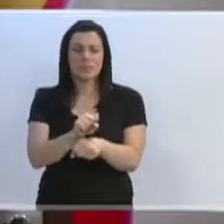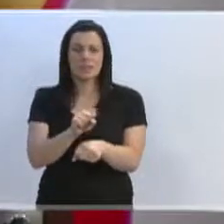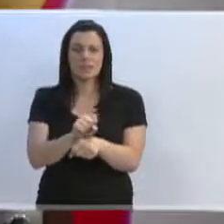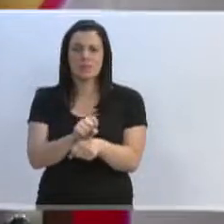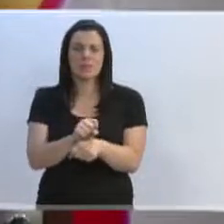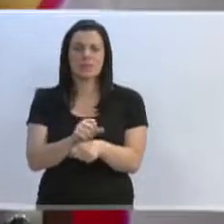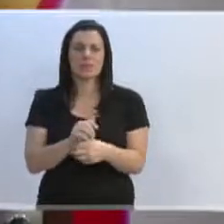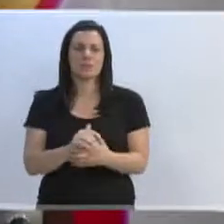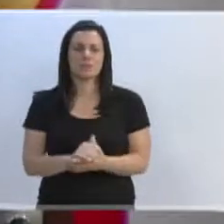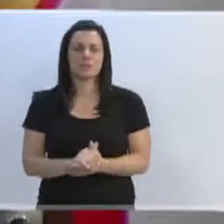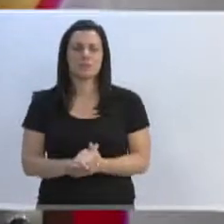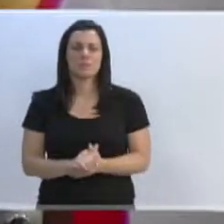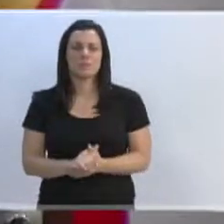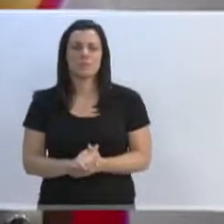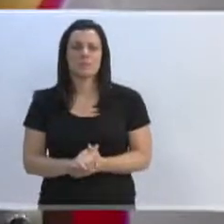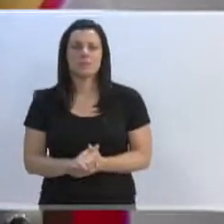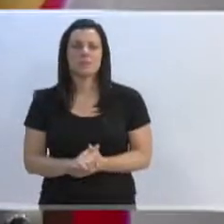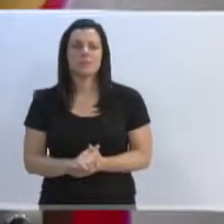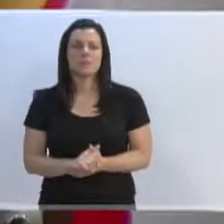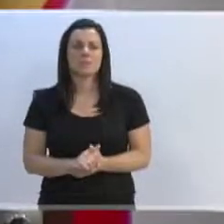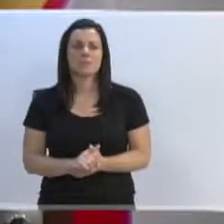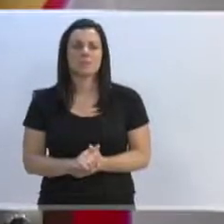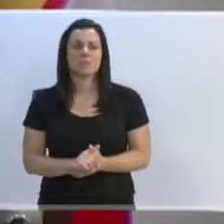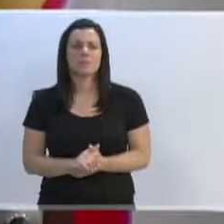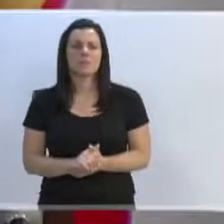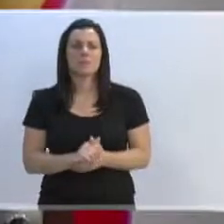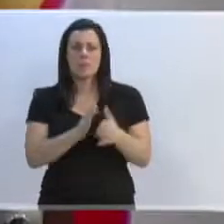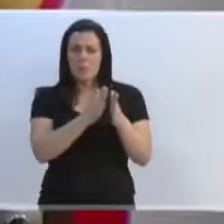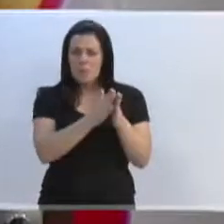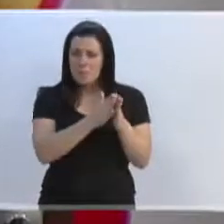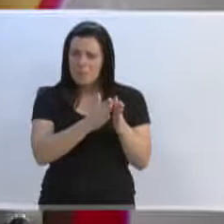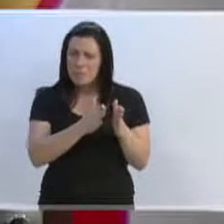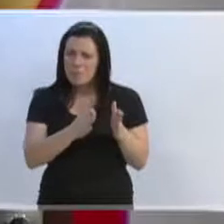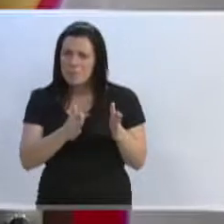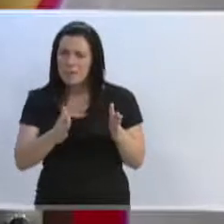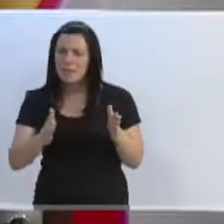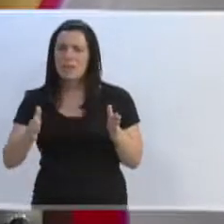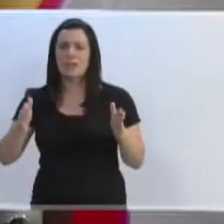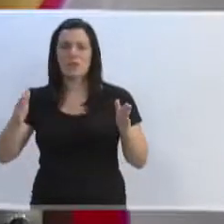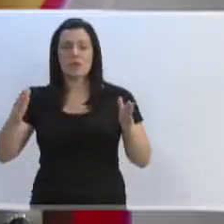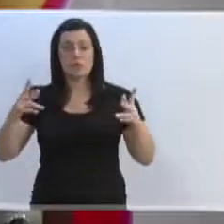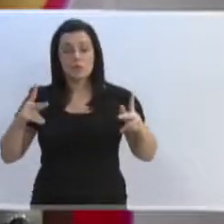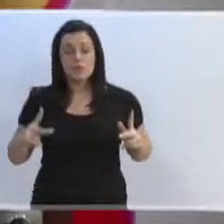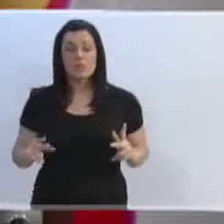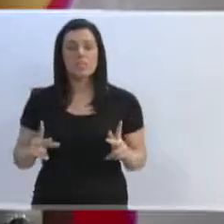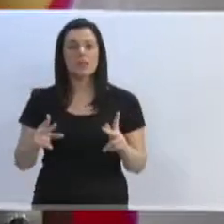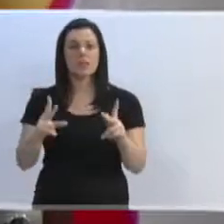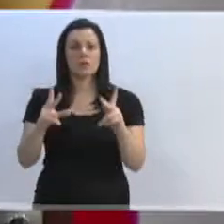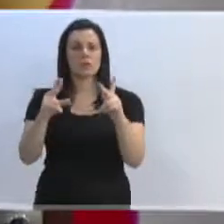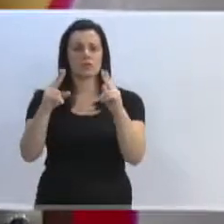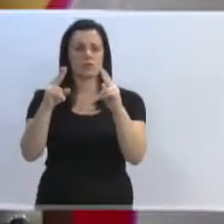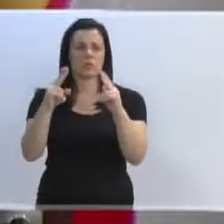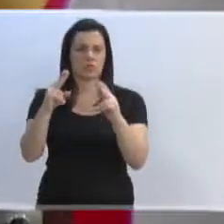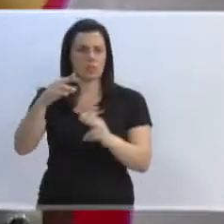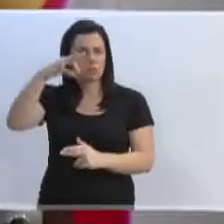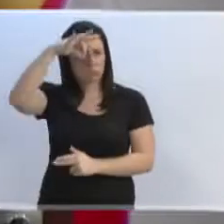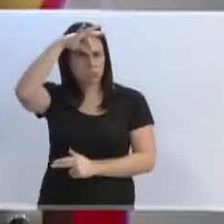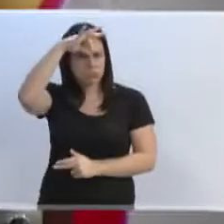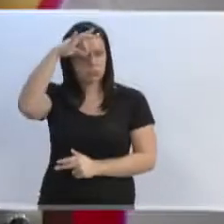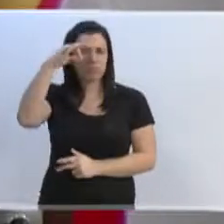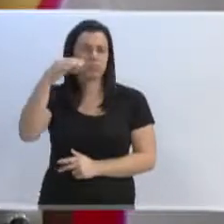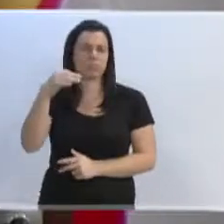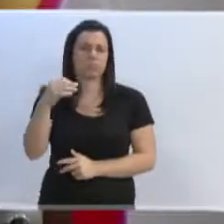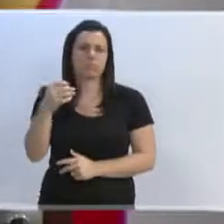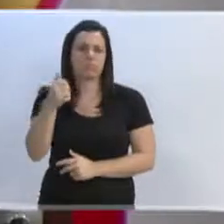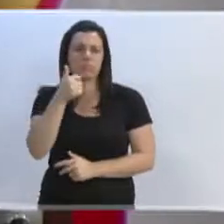19 mil procedimentos nos meses de julho, agosto e setembro. Entre eles, cirurgias urológicas, ginecológicas,